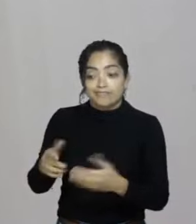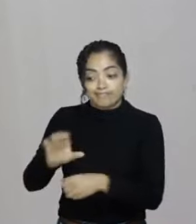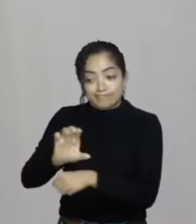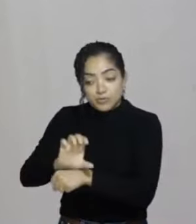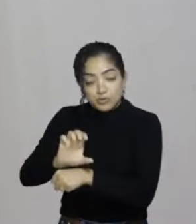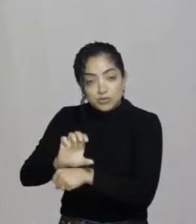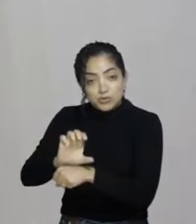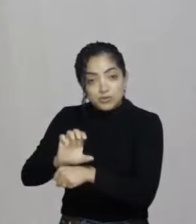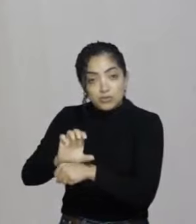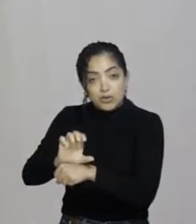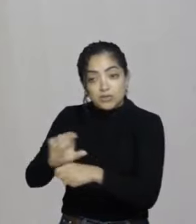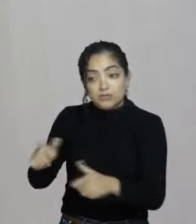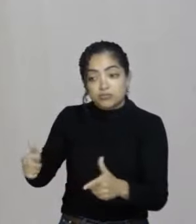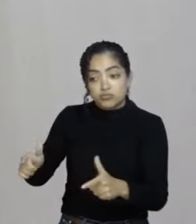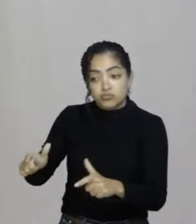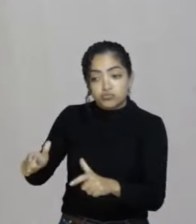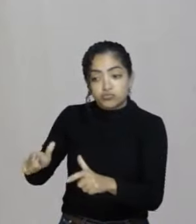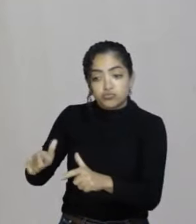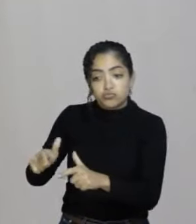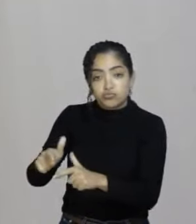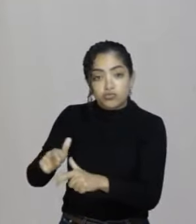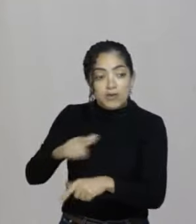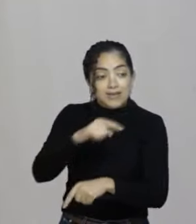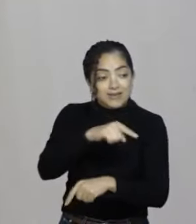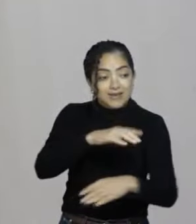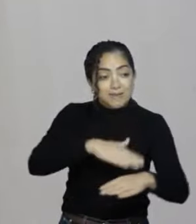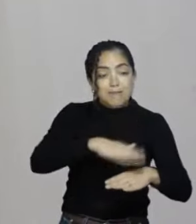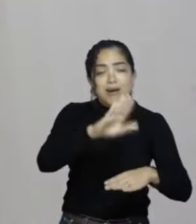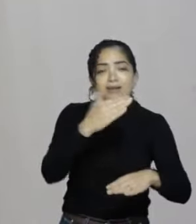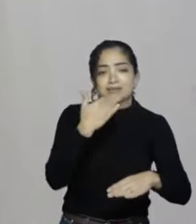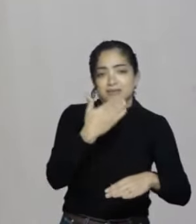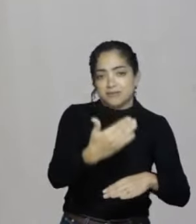e grande demanda nas escolas municipais